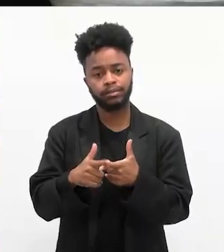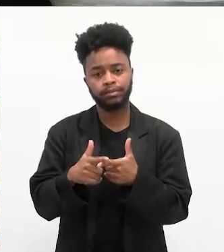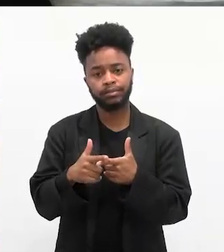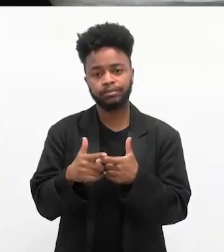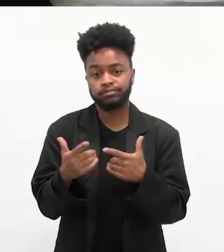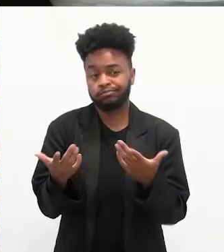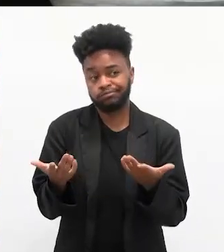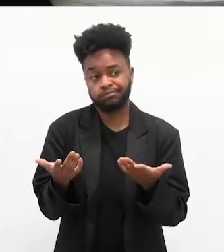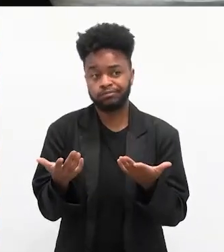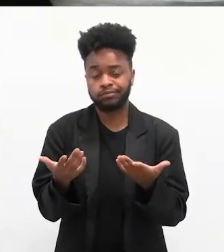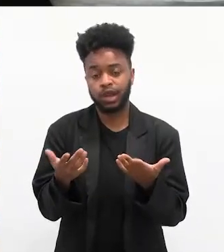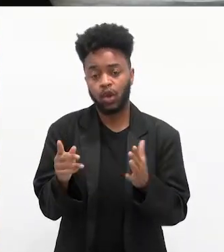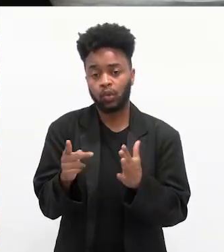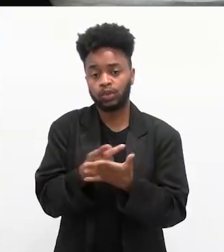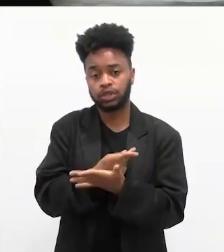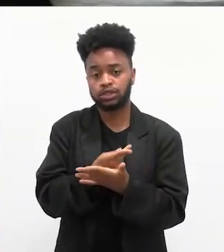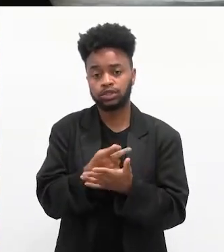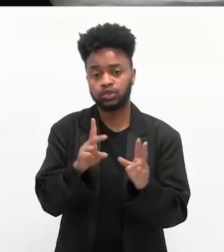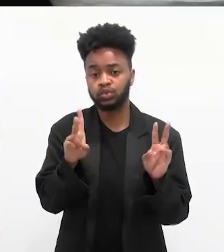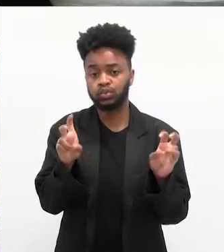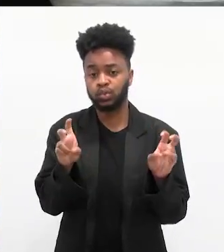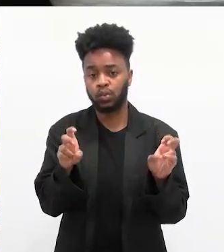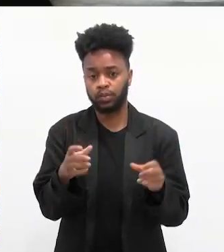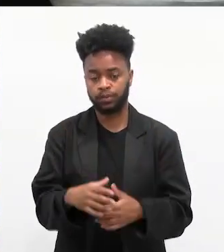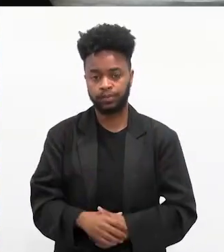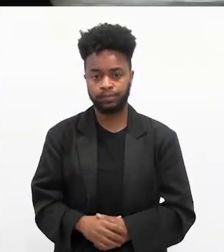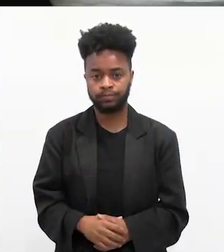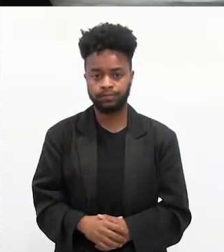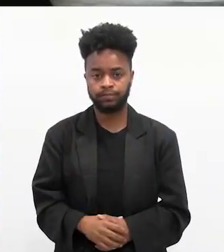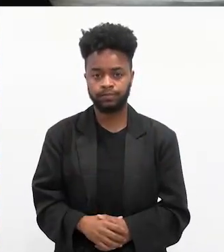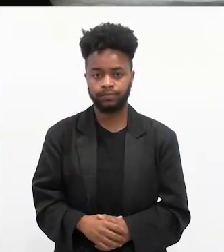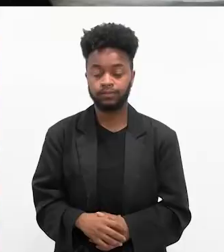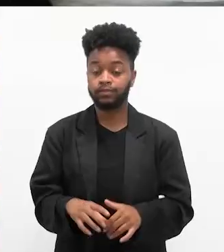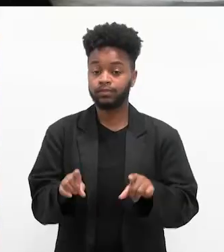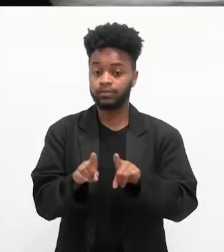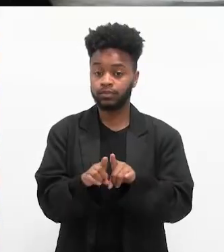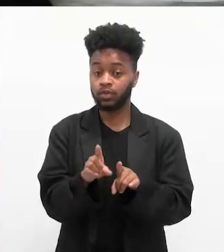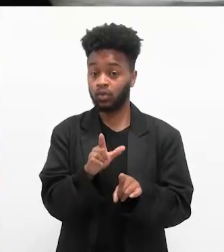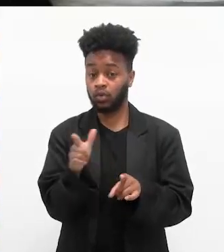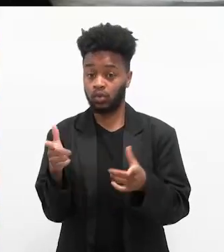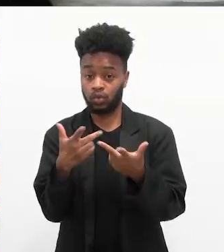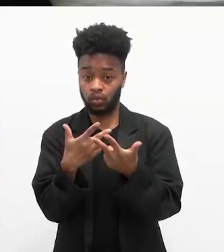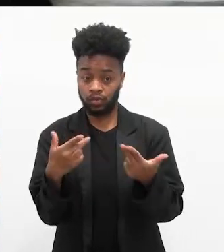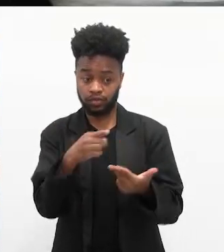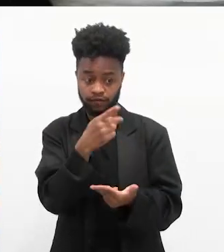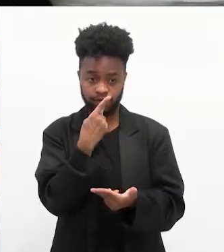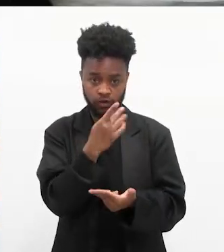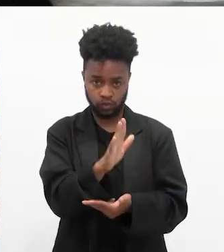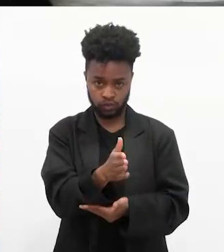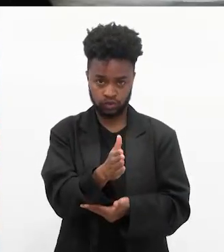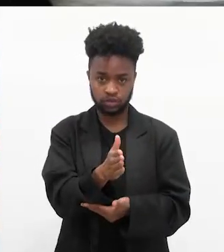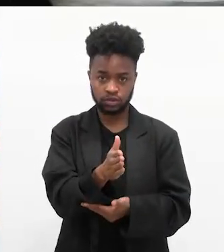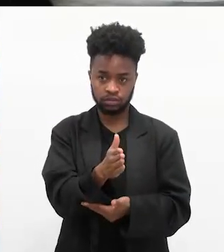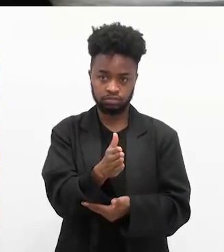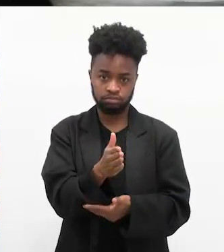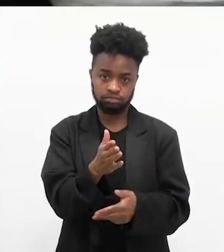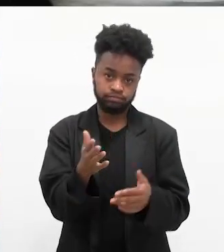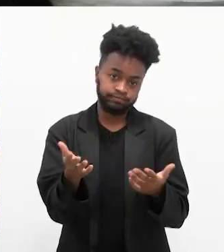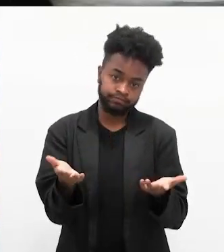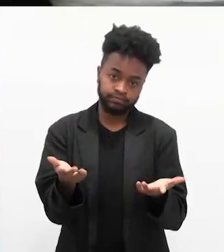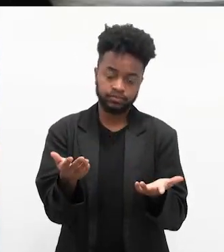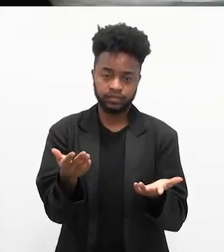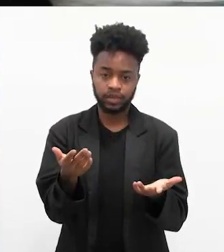problema que venha acontecer sobre isso? E a outra coisa que